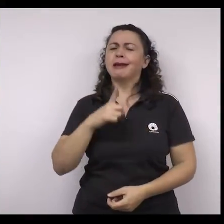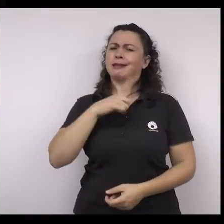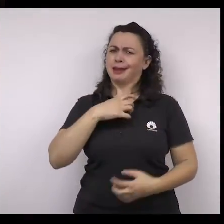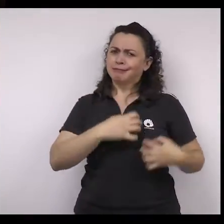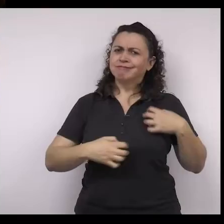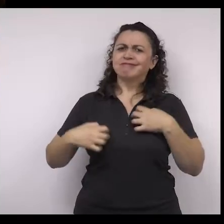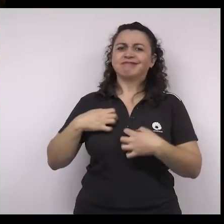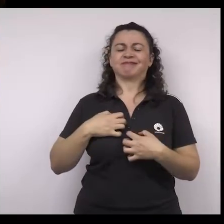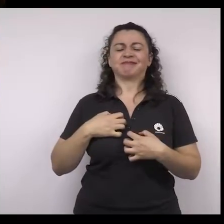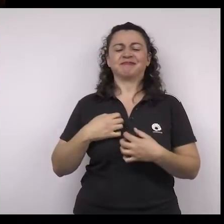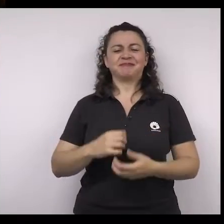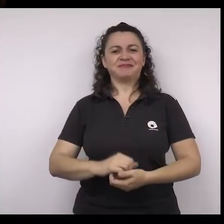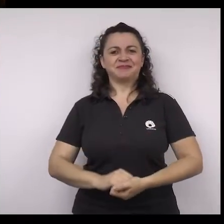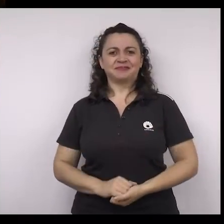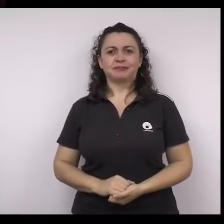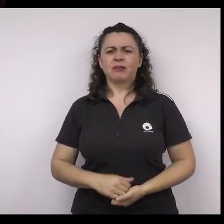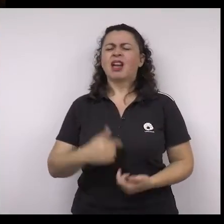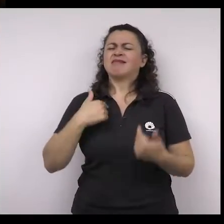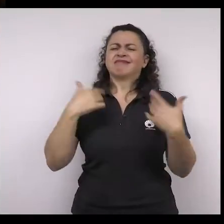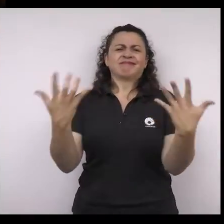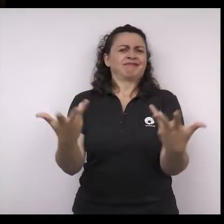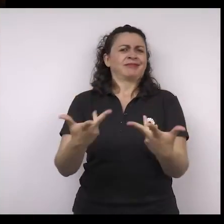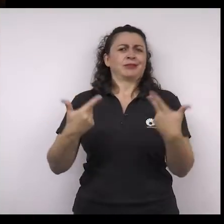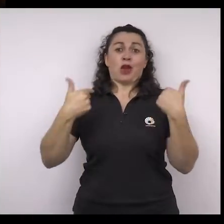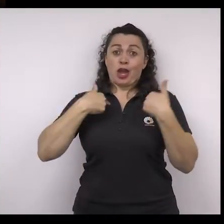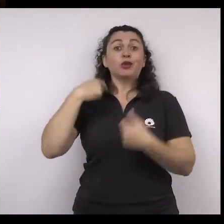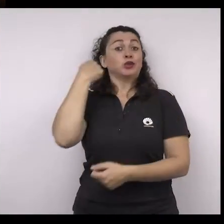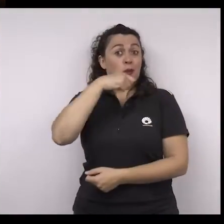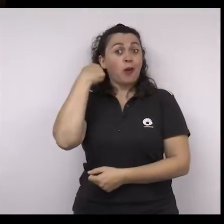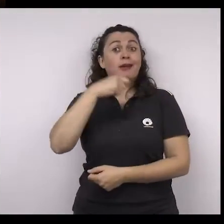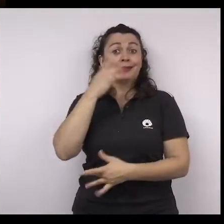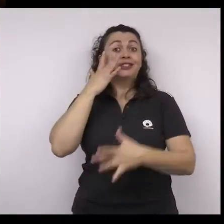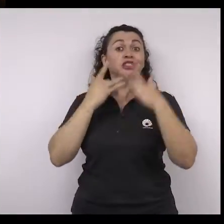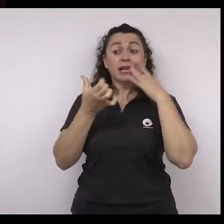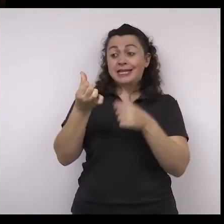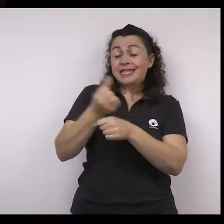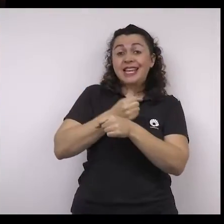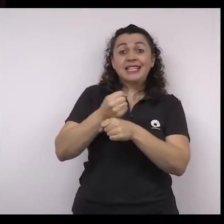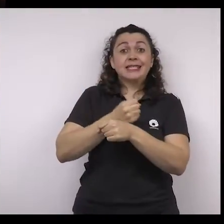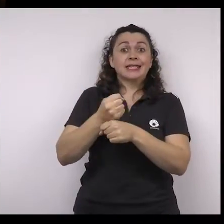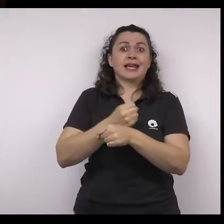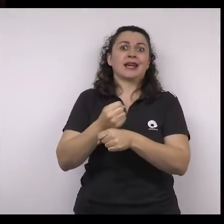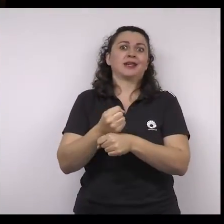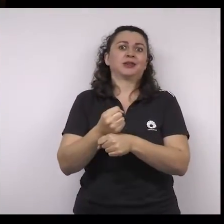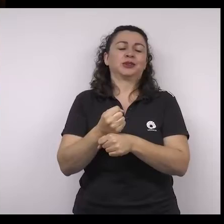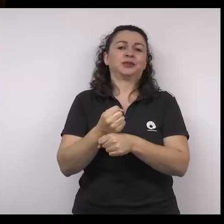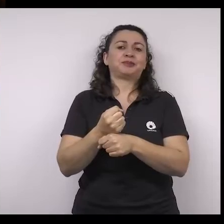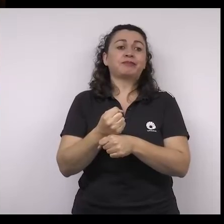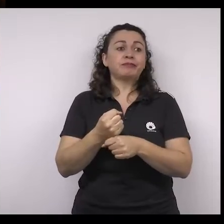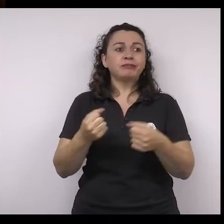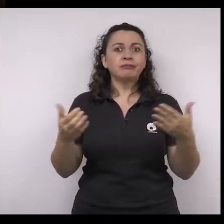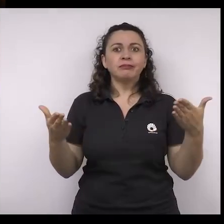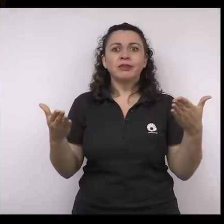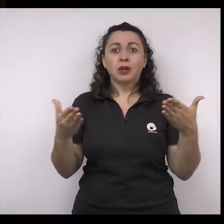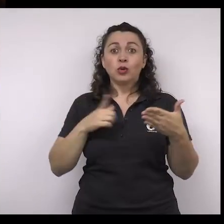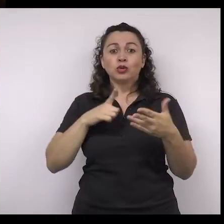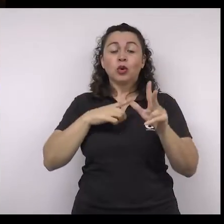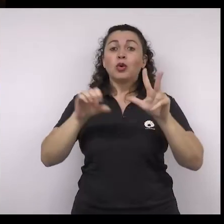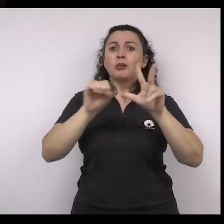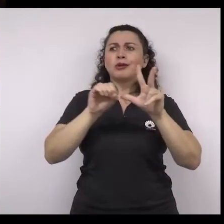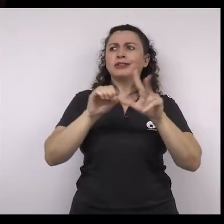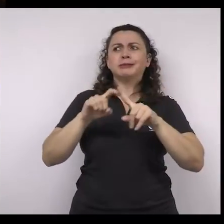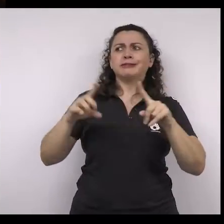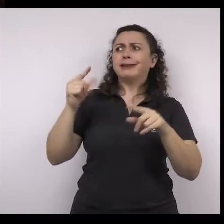caminho, muitas vezes solitário, é um caminho que você tem que ter coragem, tem que ter perseverança.